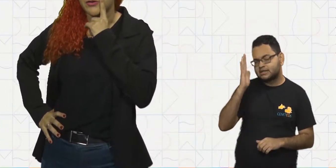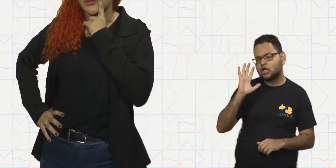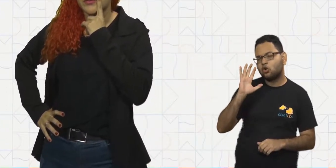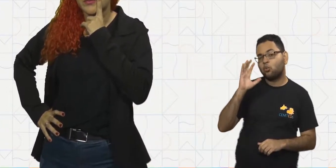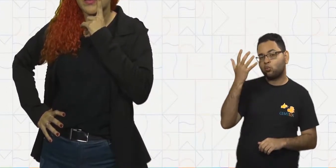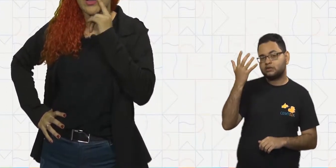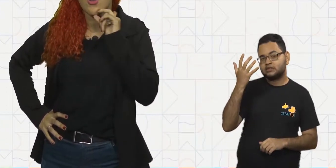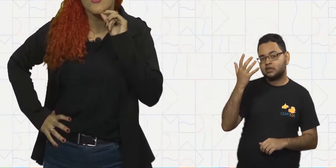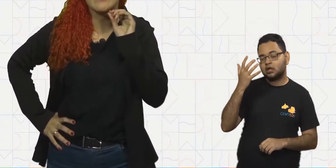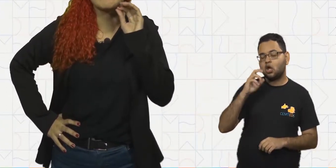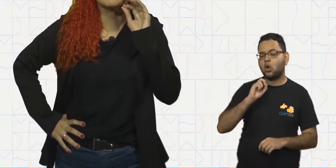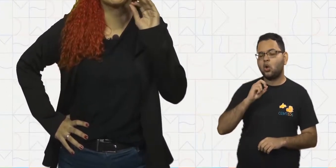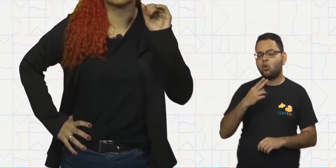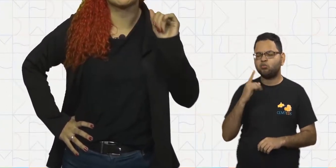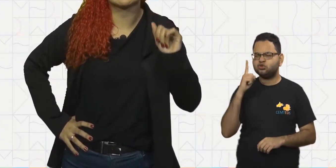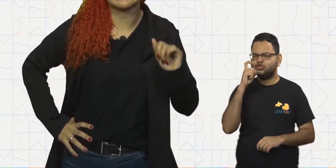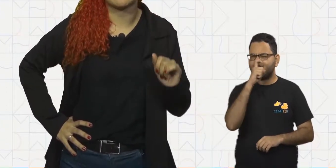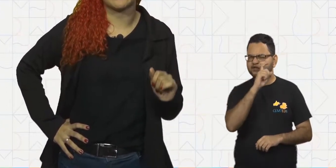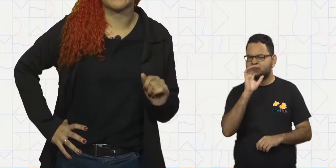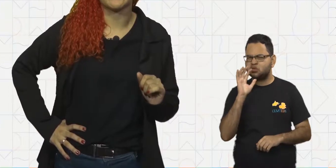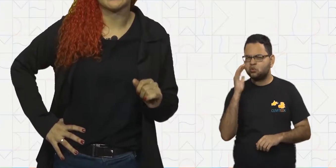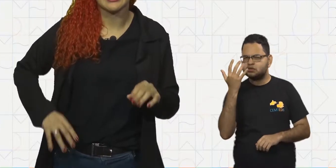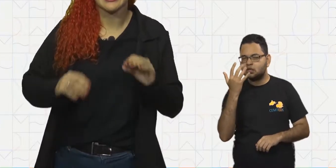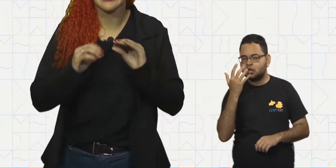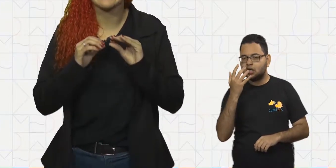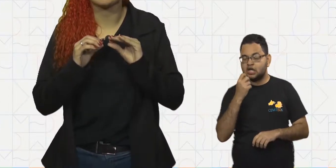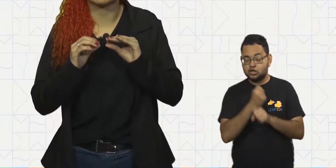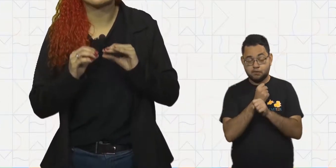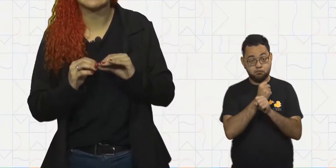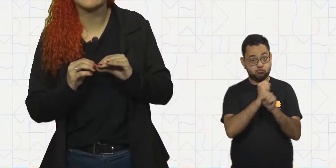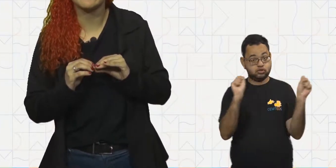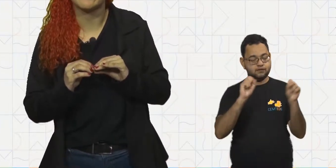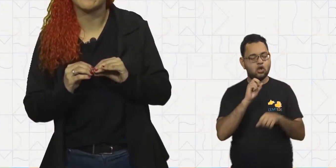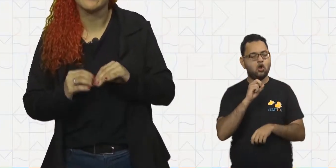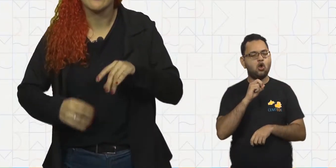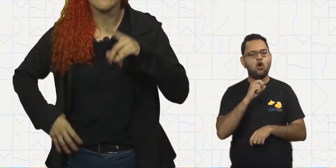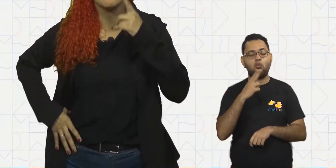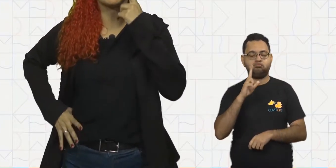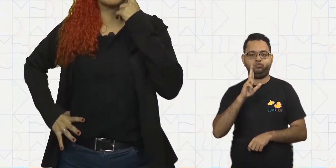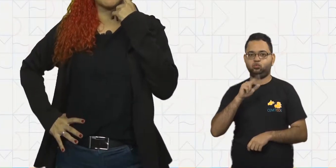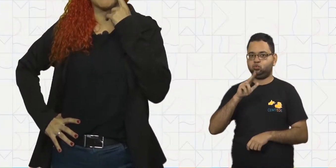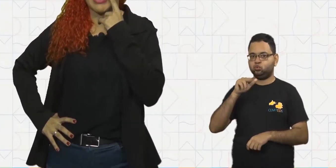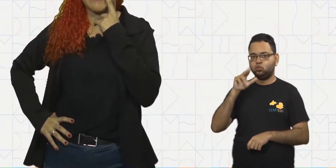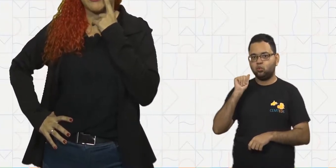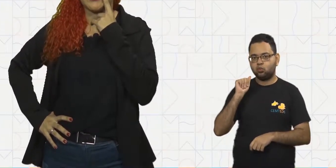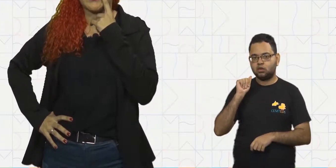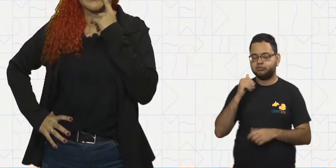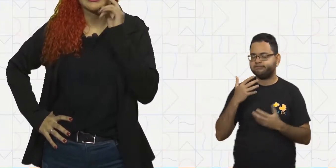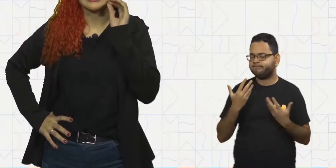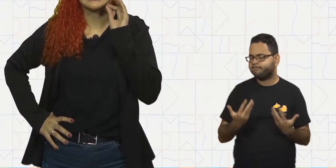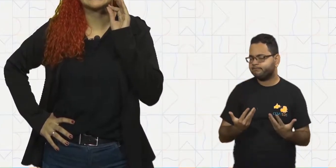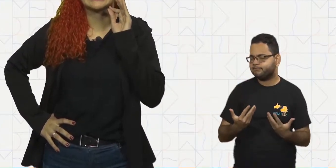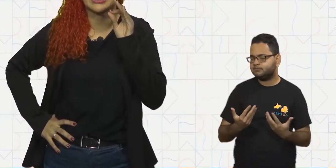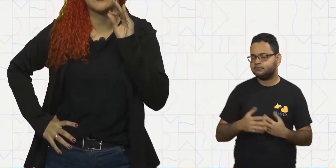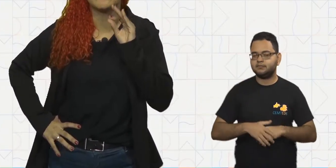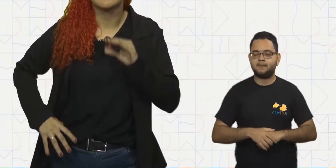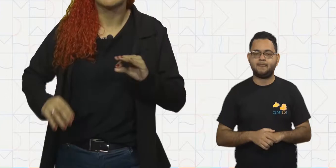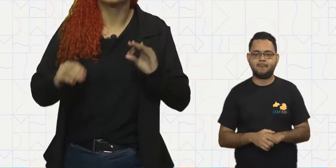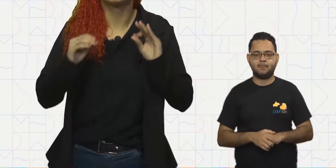possível ai muito possível é impossível o Improvável